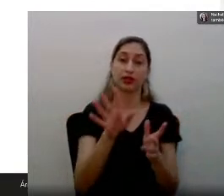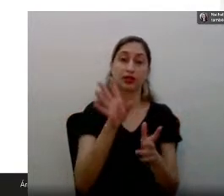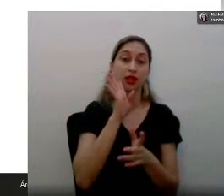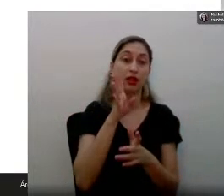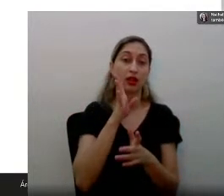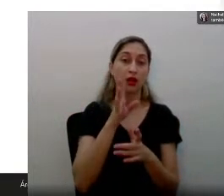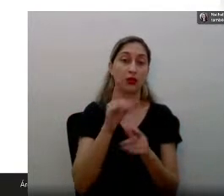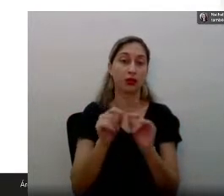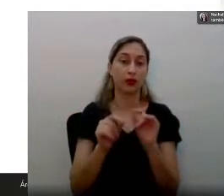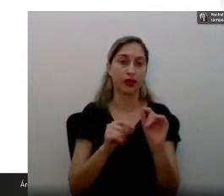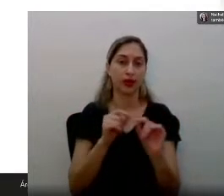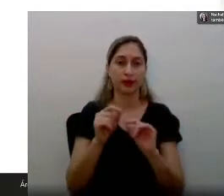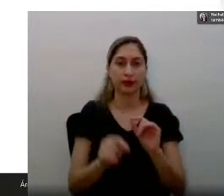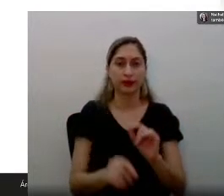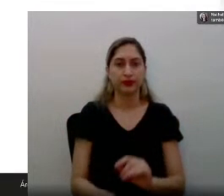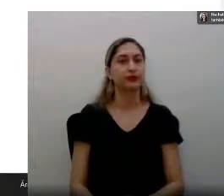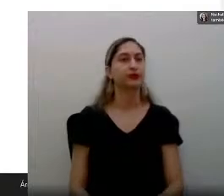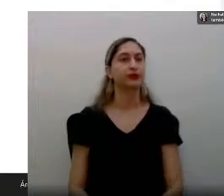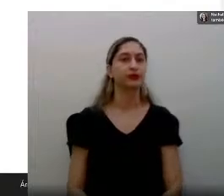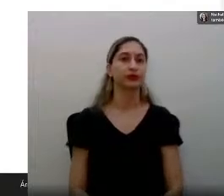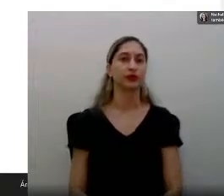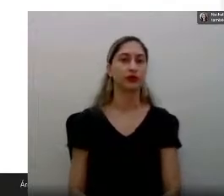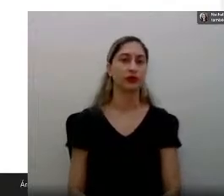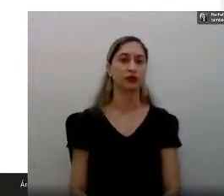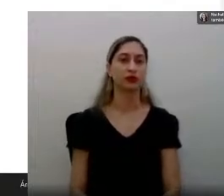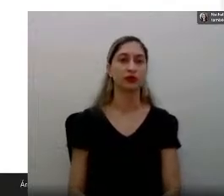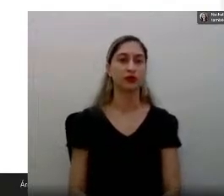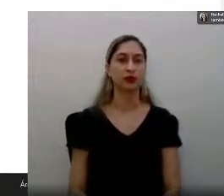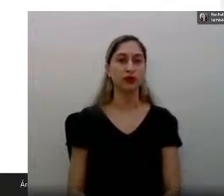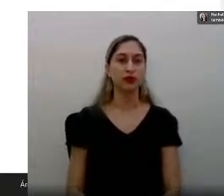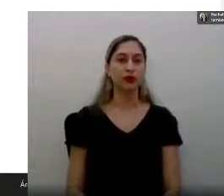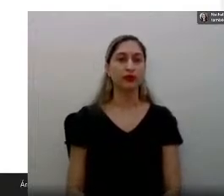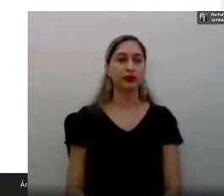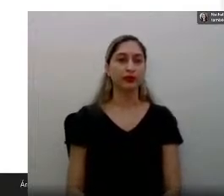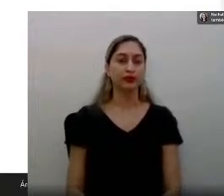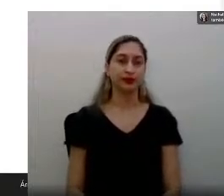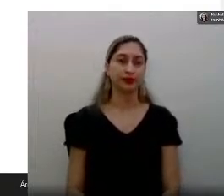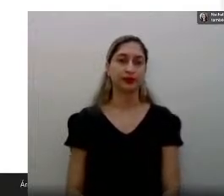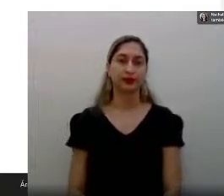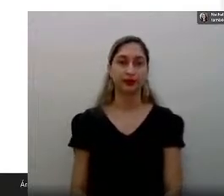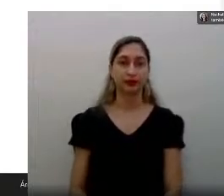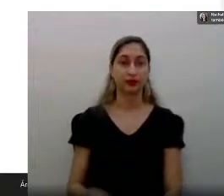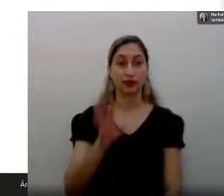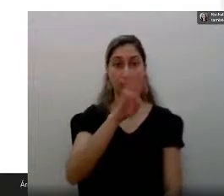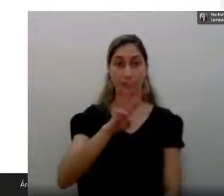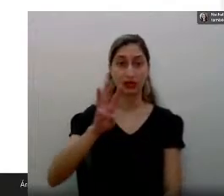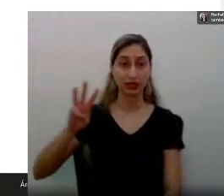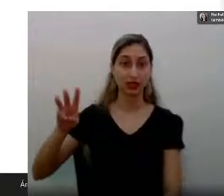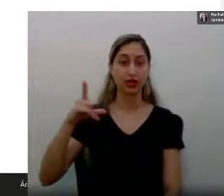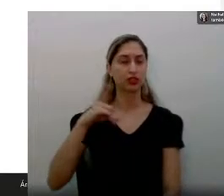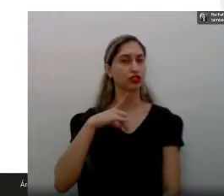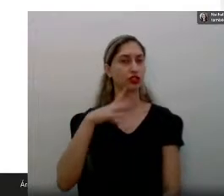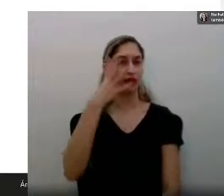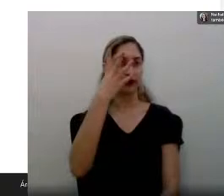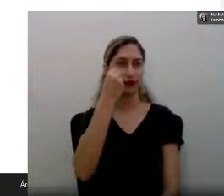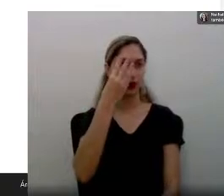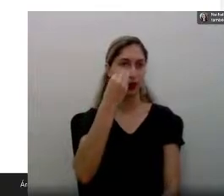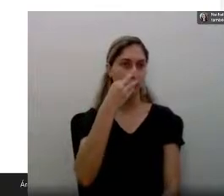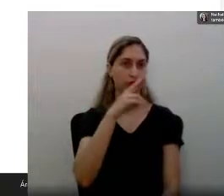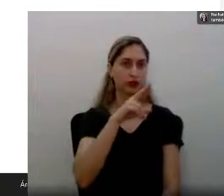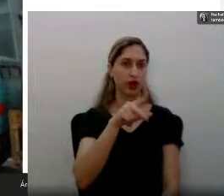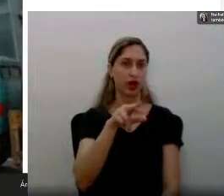né que foi no site do Observatório da UFMG tem aqui umas fotos não é